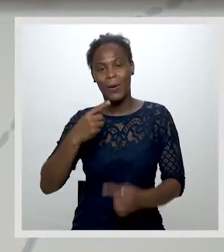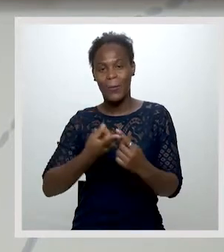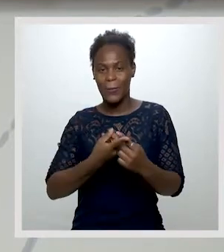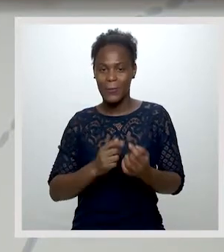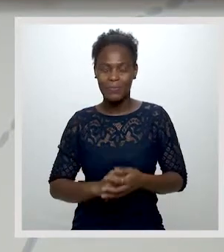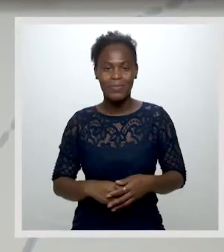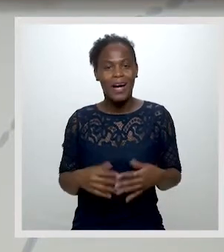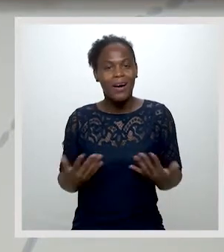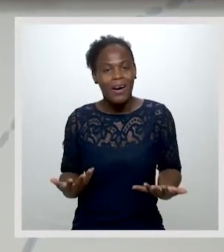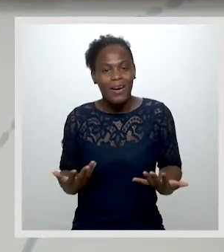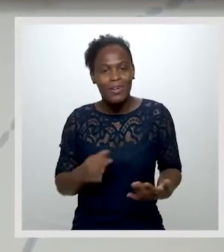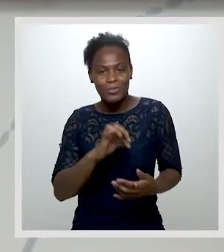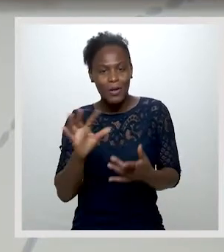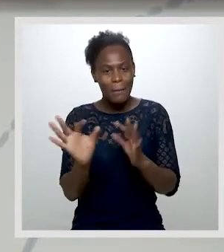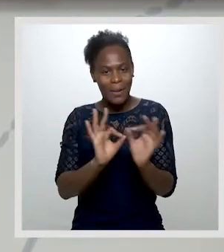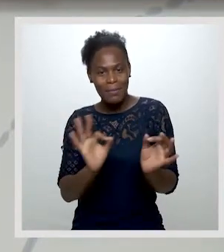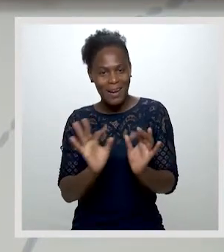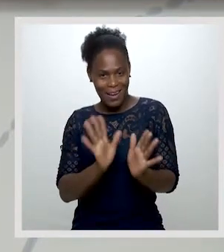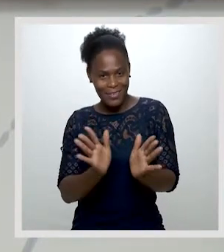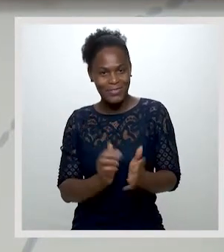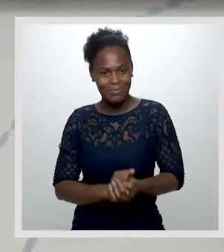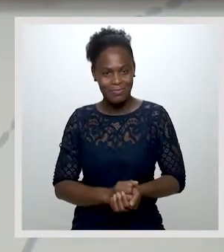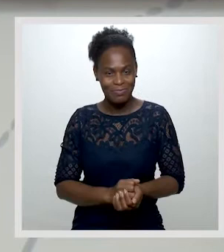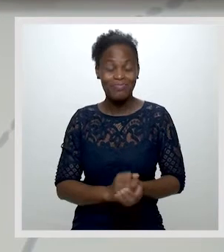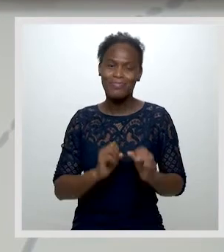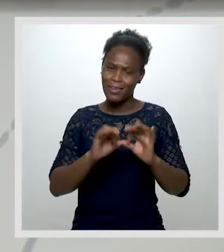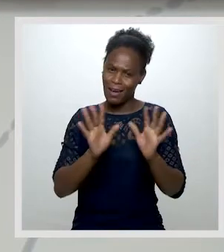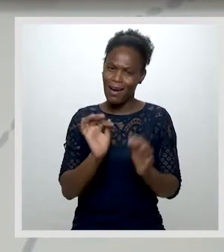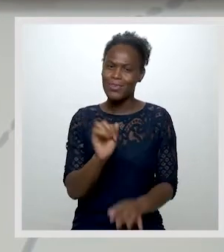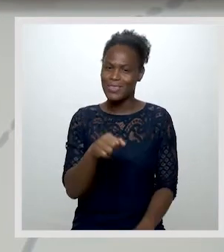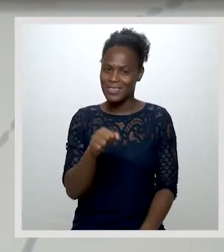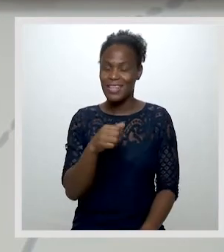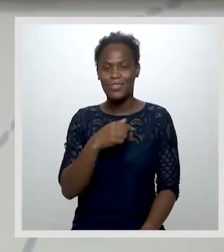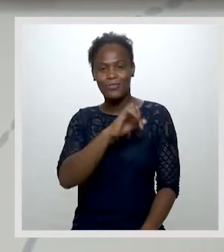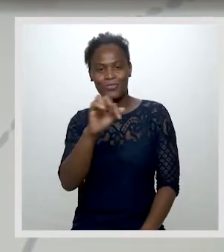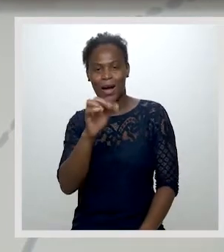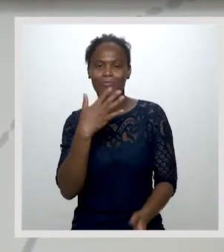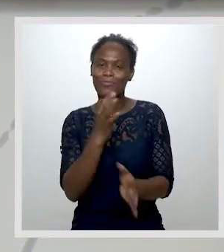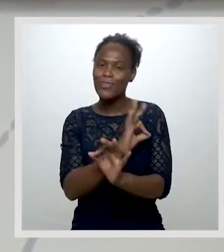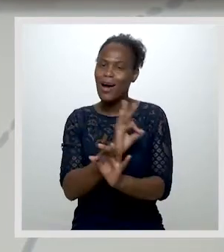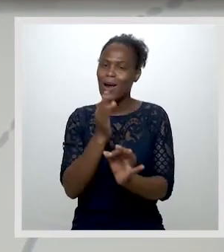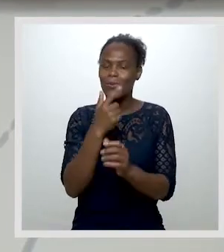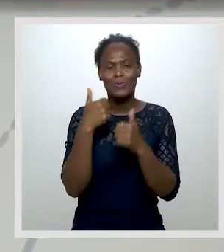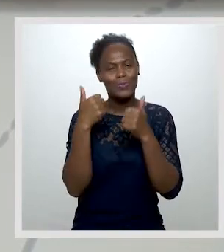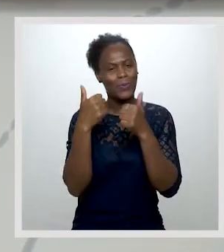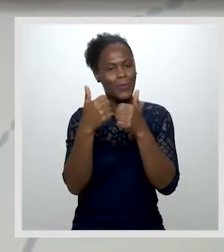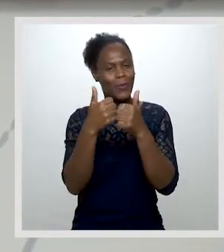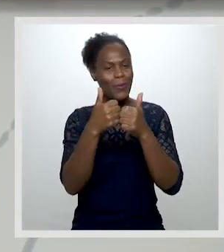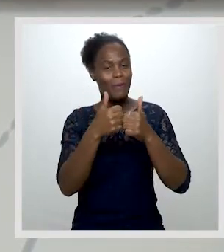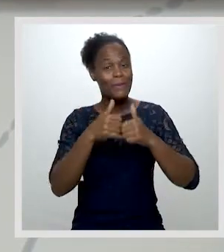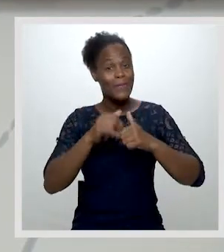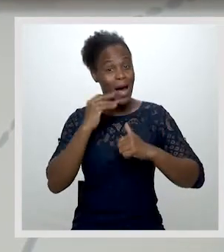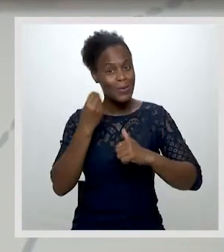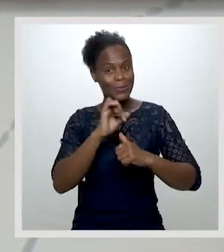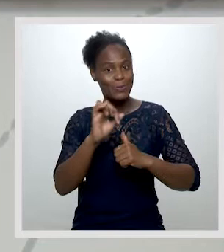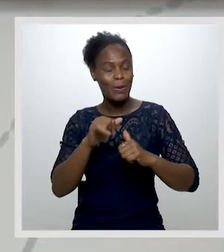então, estão preparados? Claro que sim! Vocês são excelentes alunos! Mas,